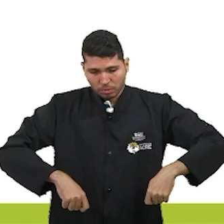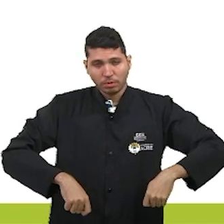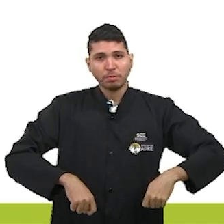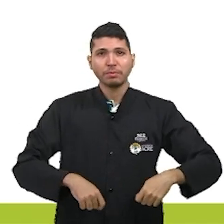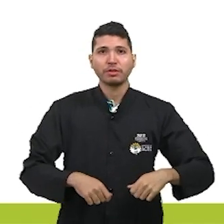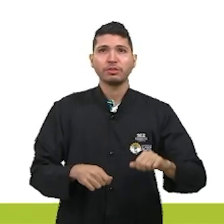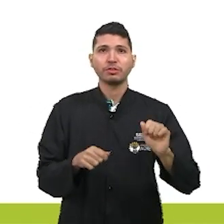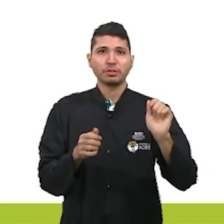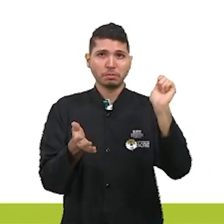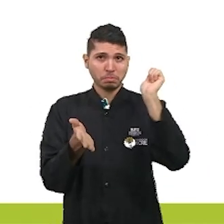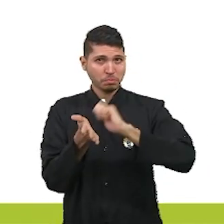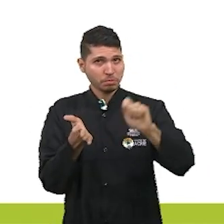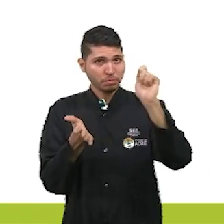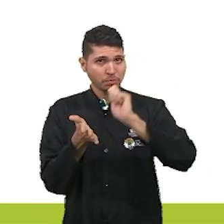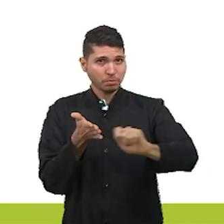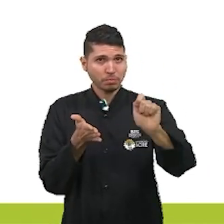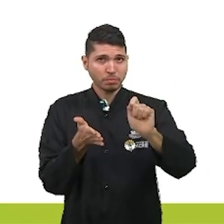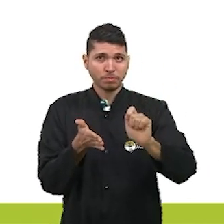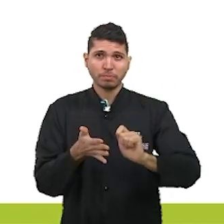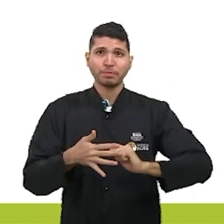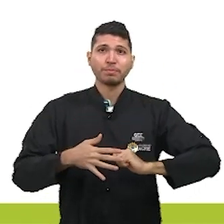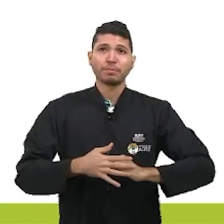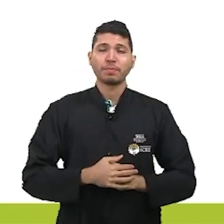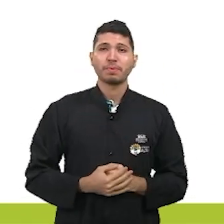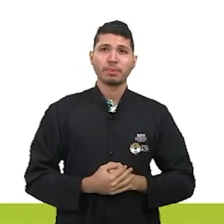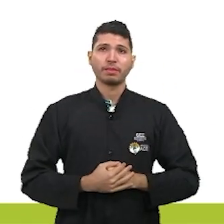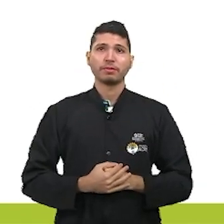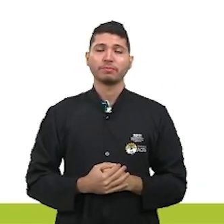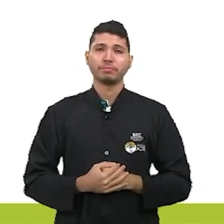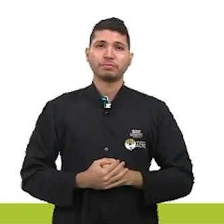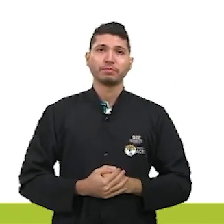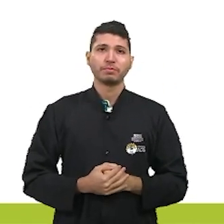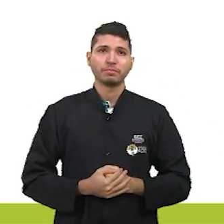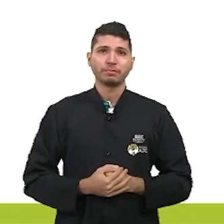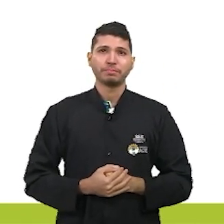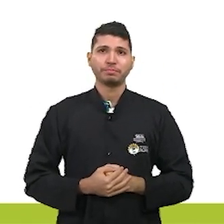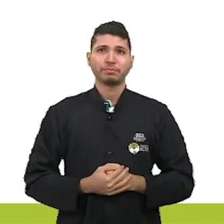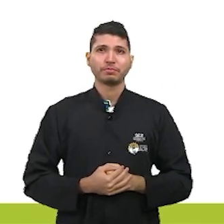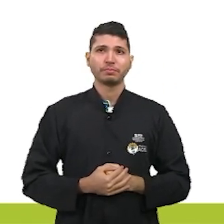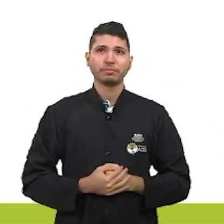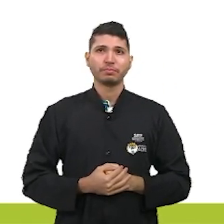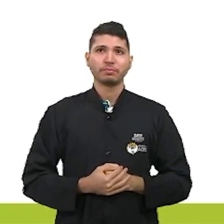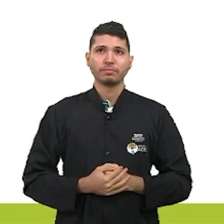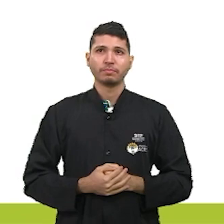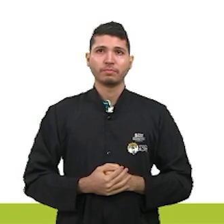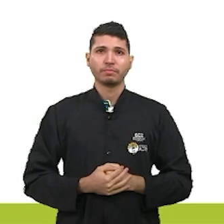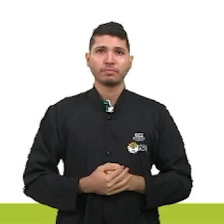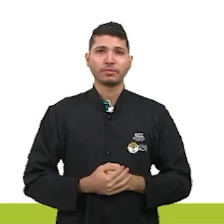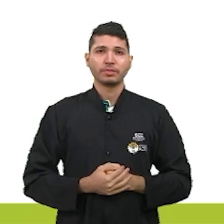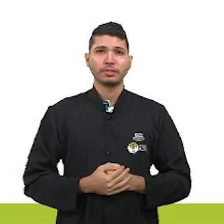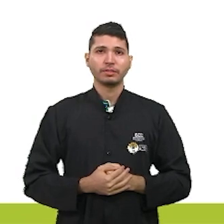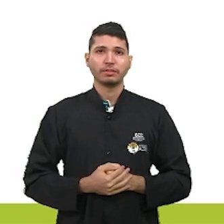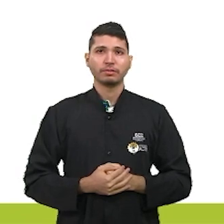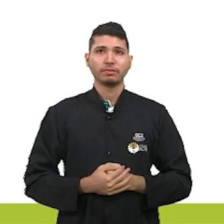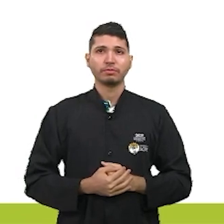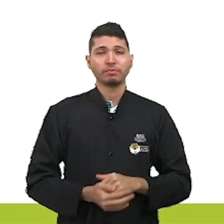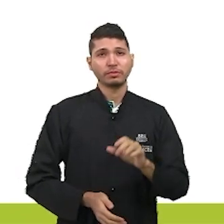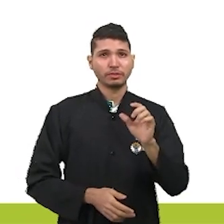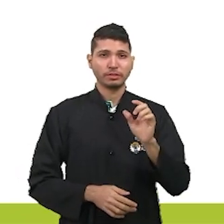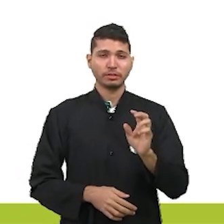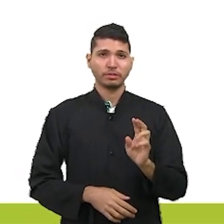seguinte. Você procede da maneira como nós vimos anteriormente. Você tem 6 letras para